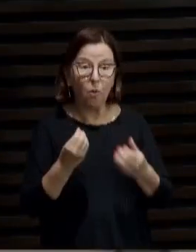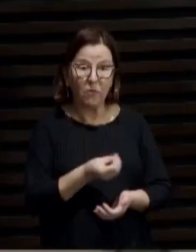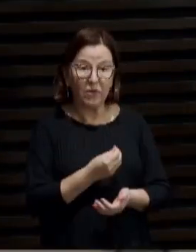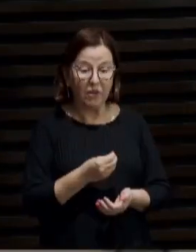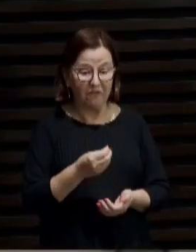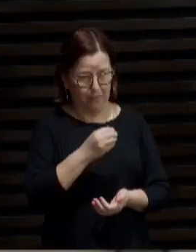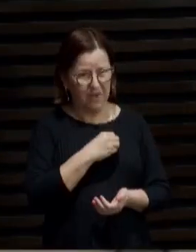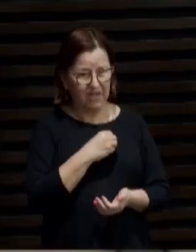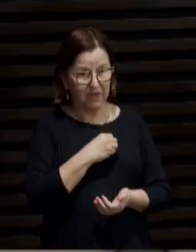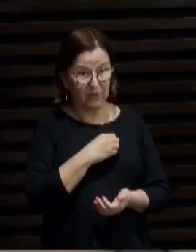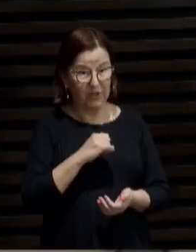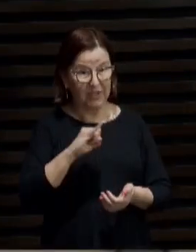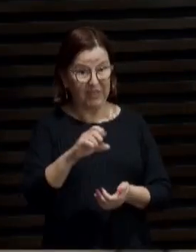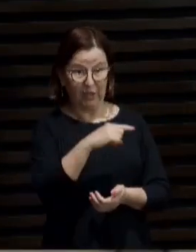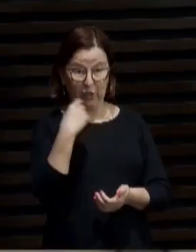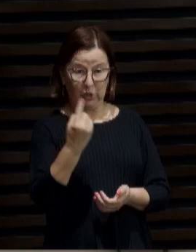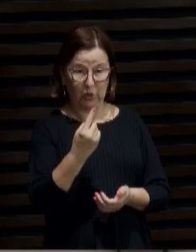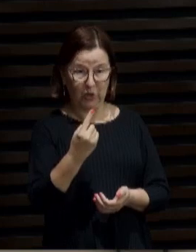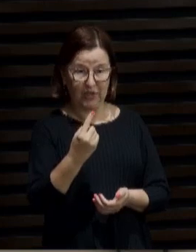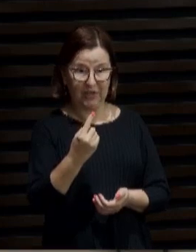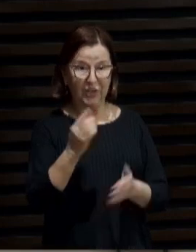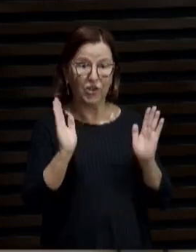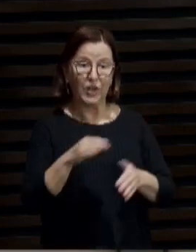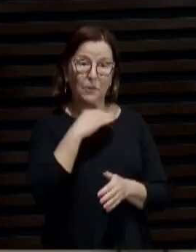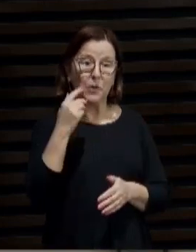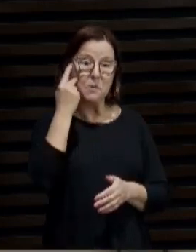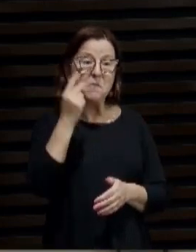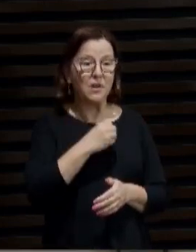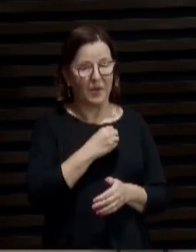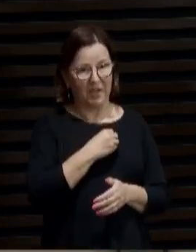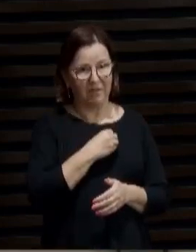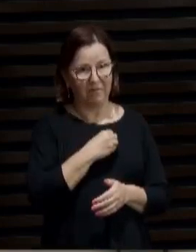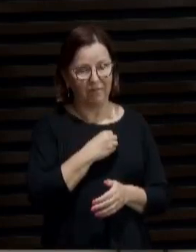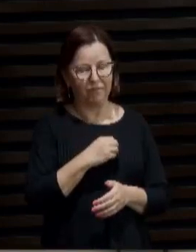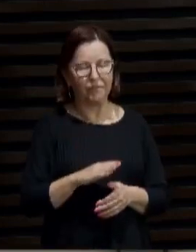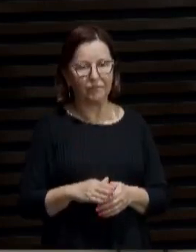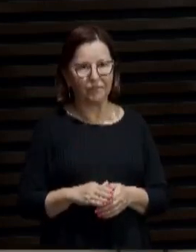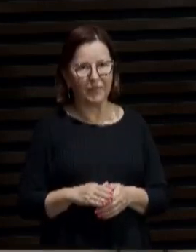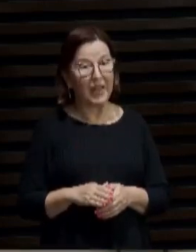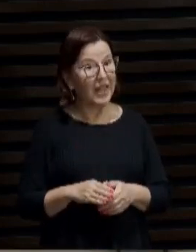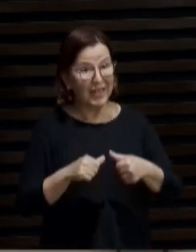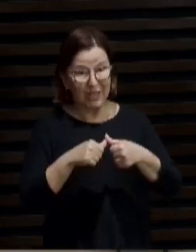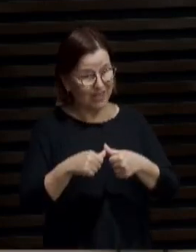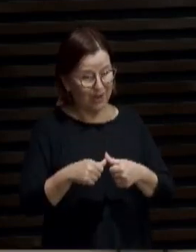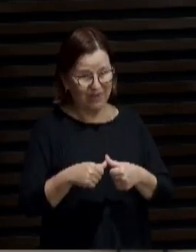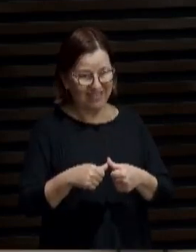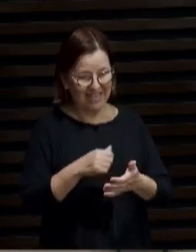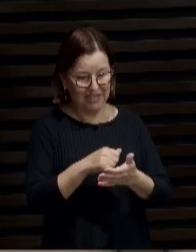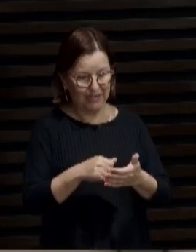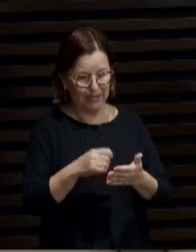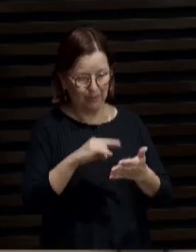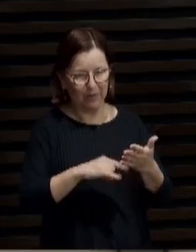pecado, nós, os que para ele morremos? Não está no boletim, mas eu gostaria que os irmãos me